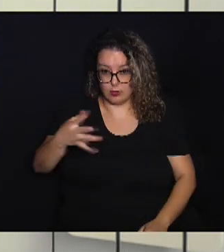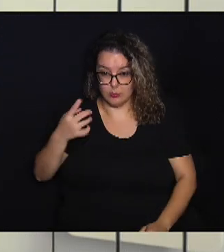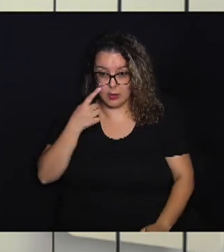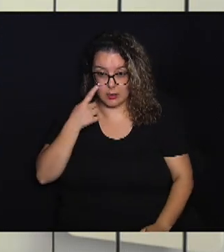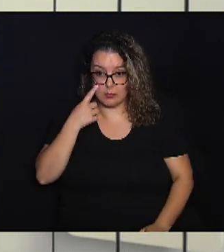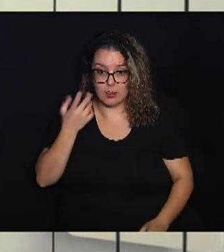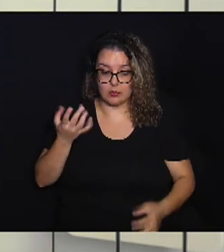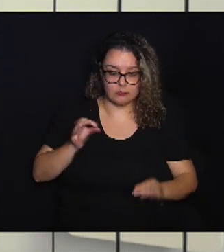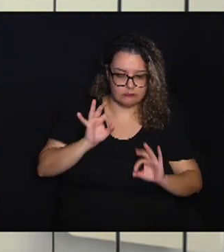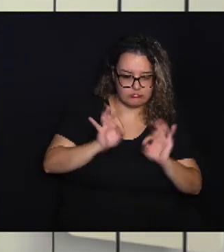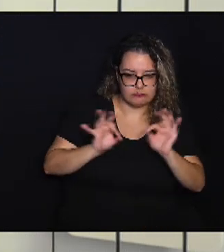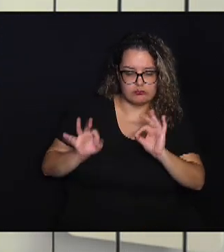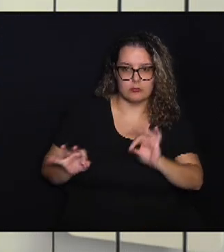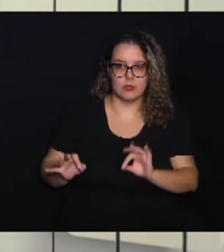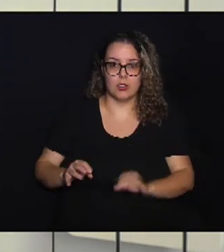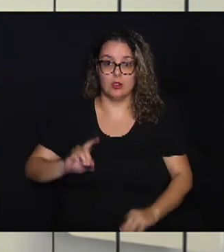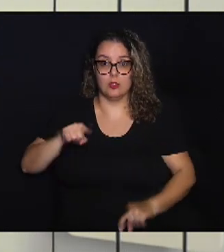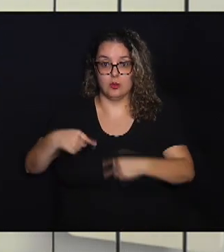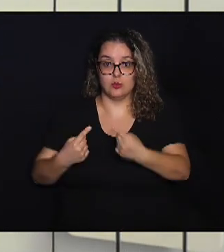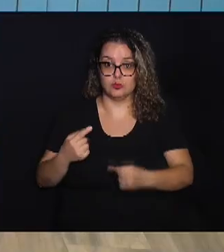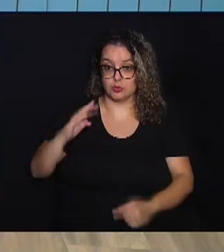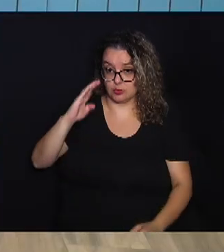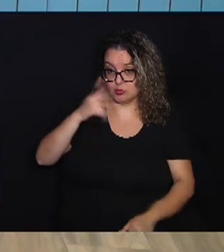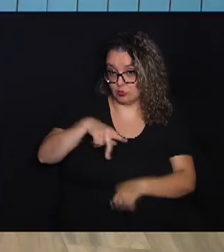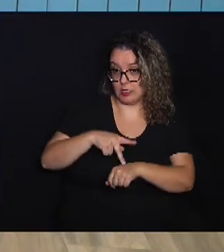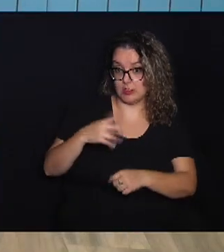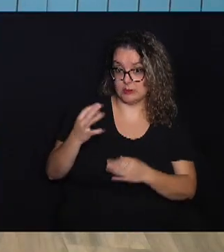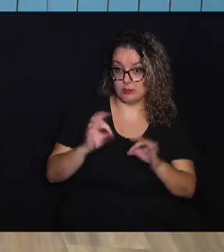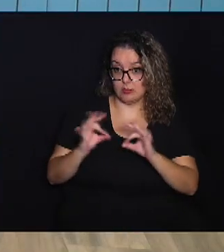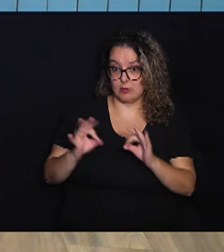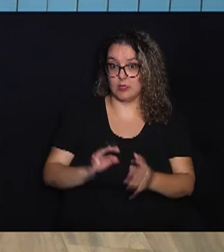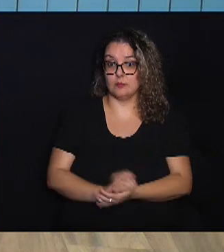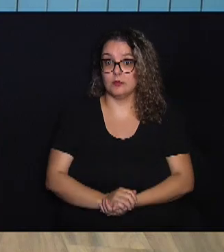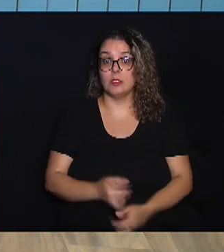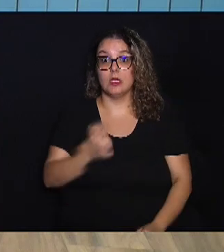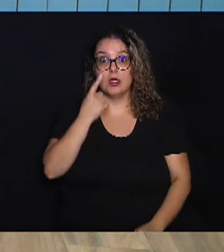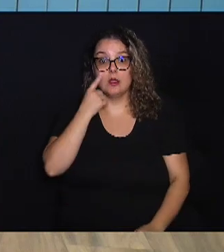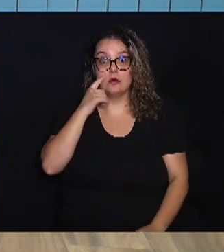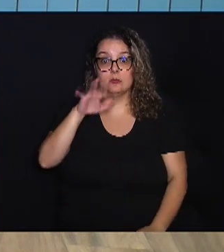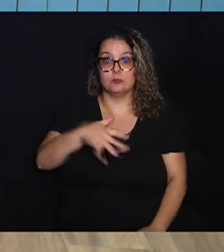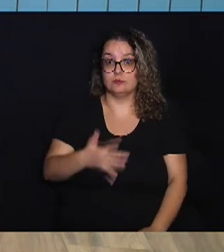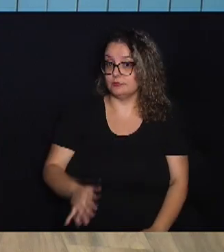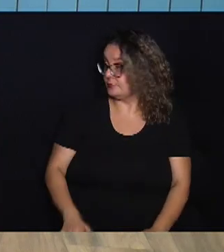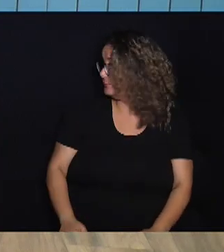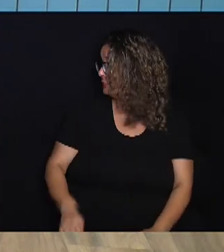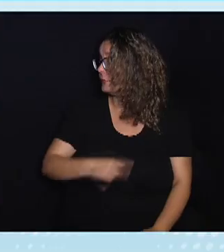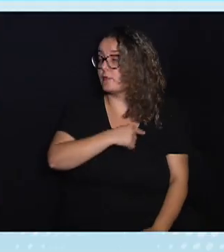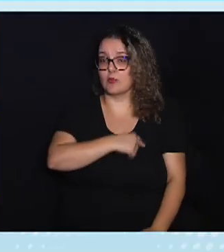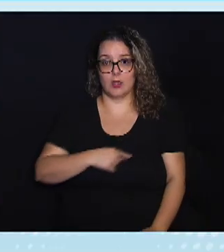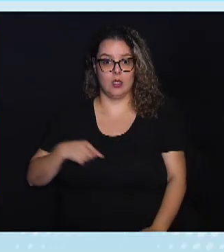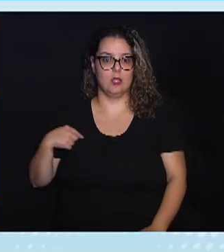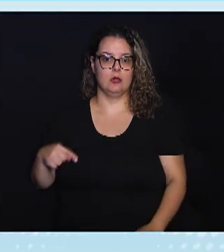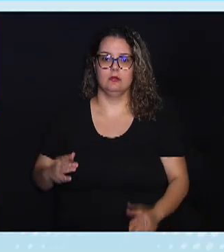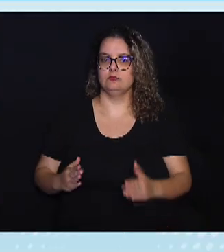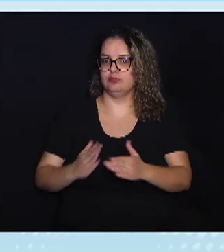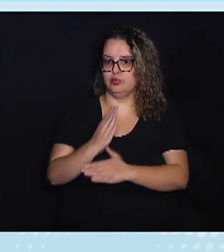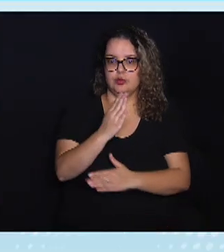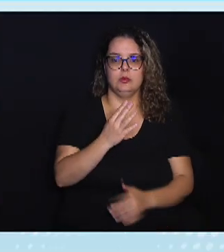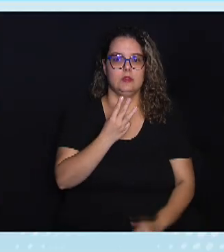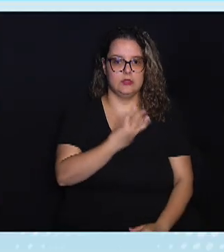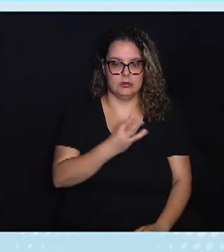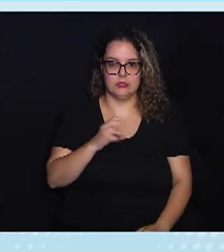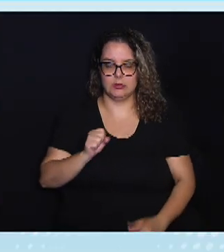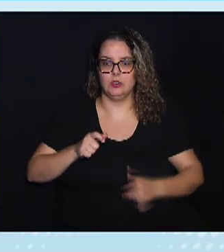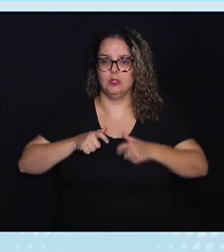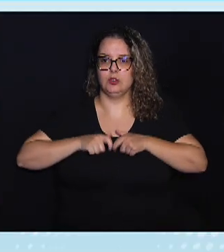da posição do Brasil em relação aos outros países. Já está aqui na minha tela, então olha só, a China lidera disparada, com 38